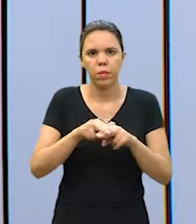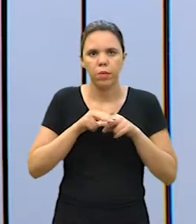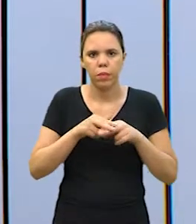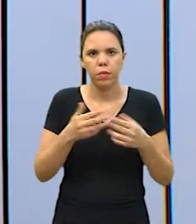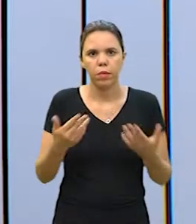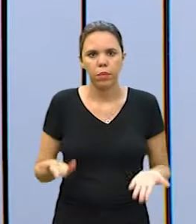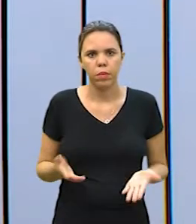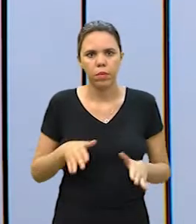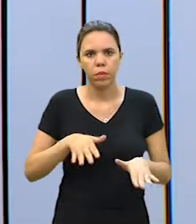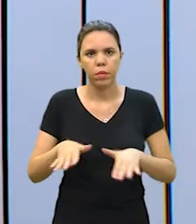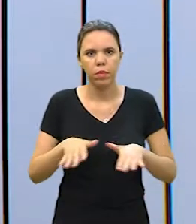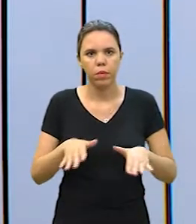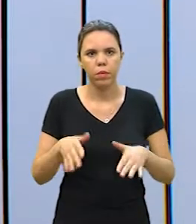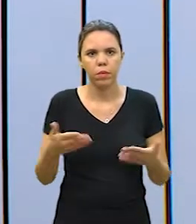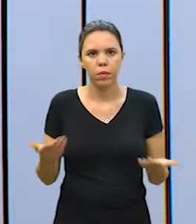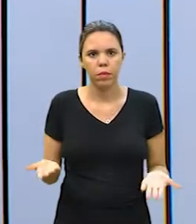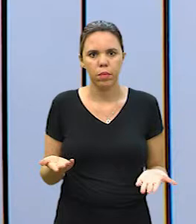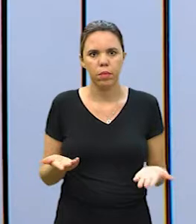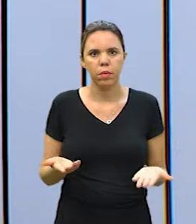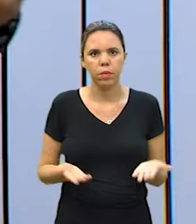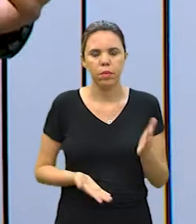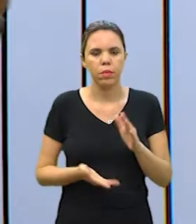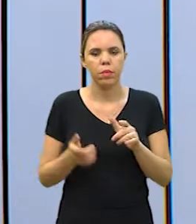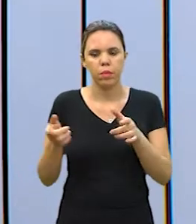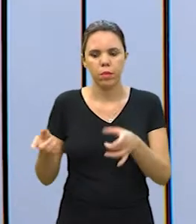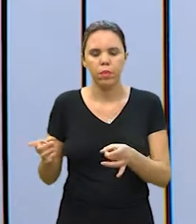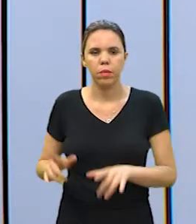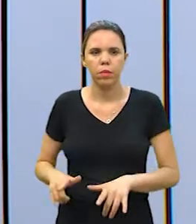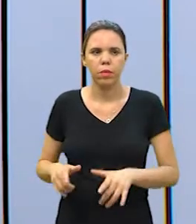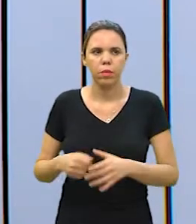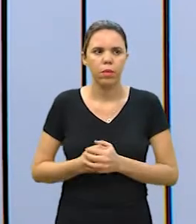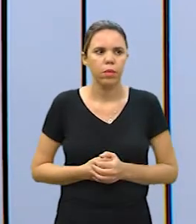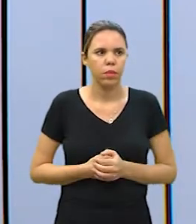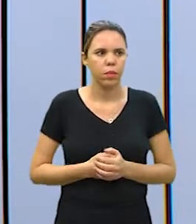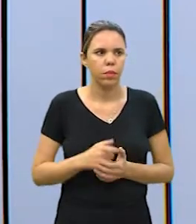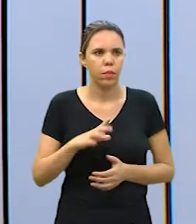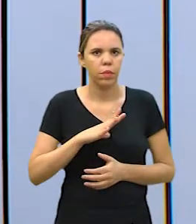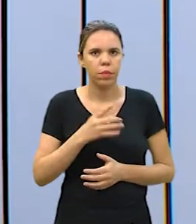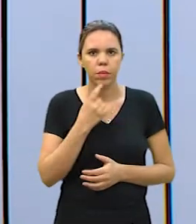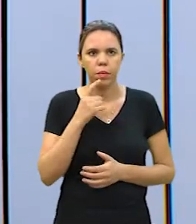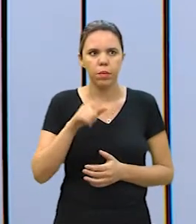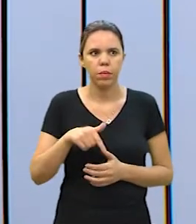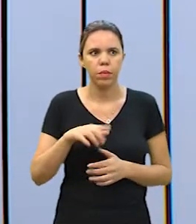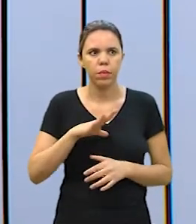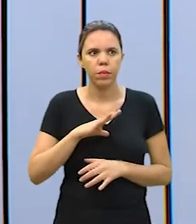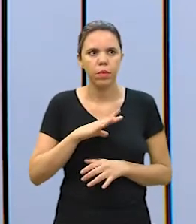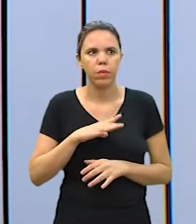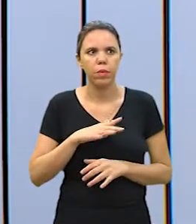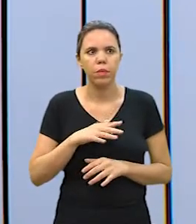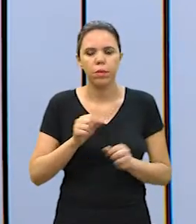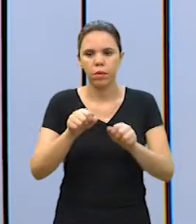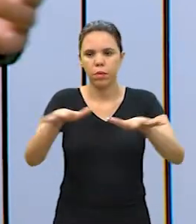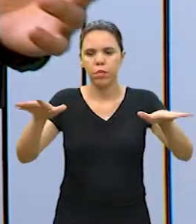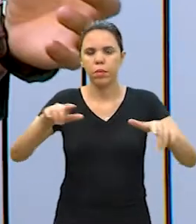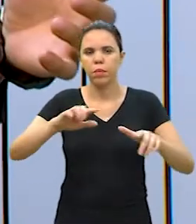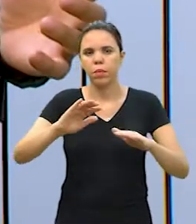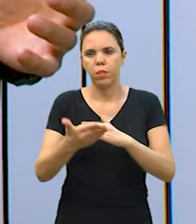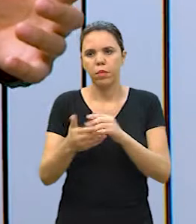por conta da mobilidade, né? Às vezes para sair nós vemos uma cidade de Campinas, uma cidade espraiada,